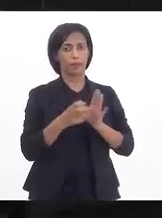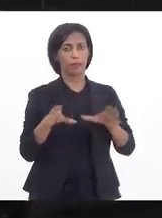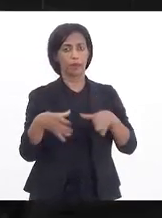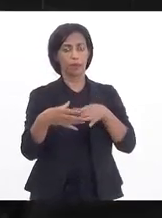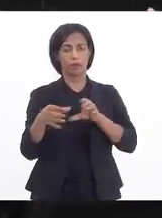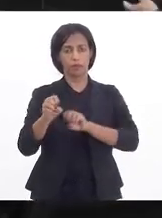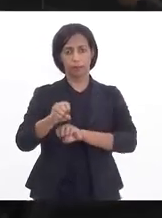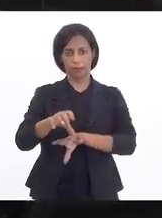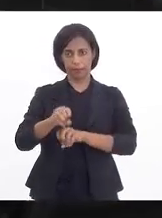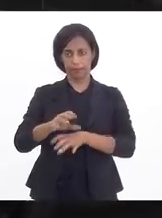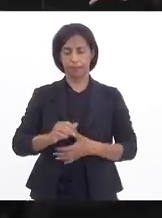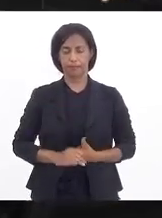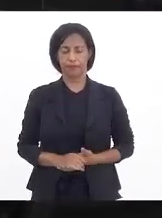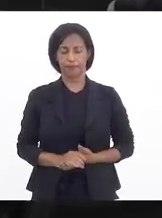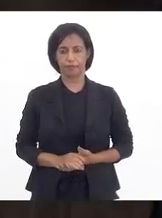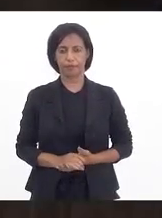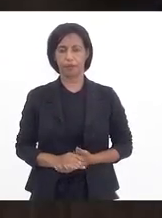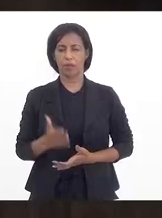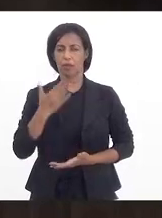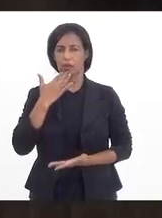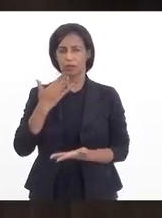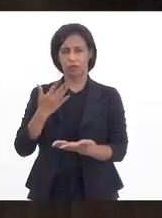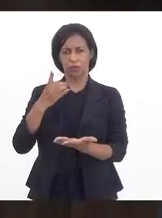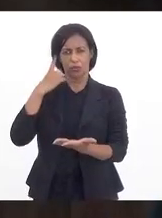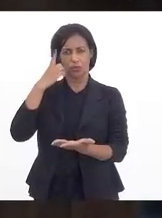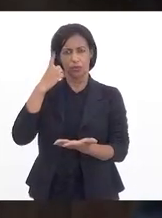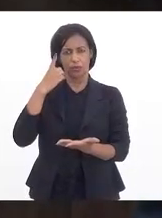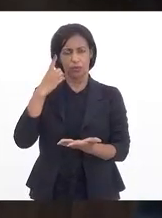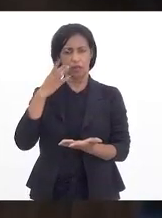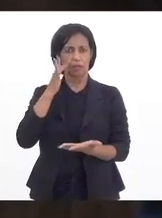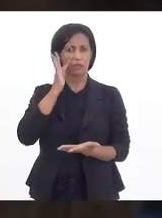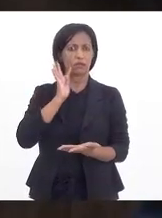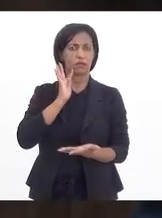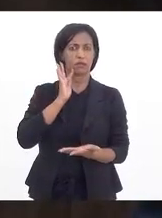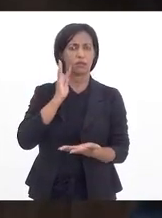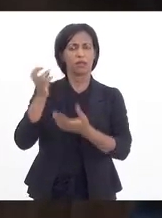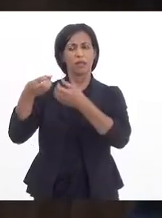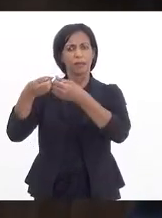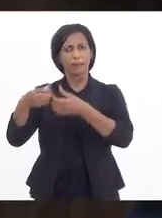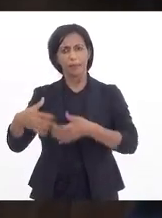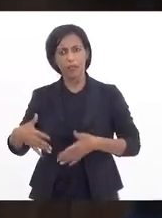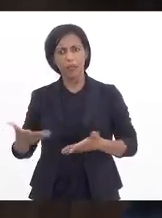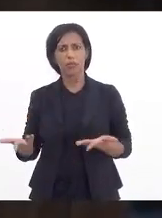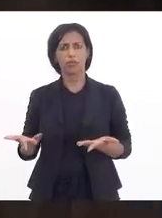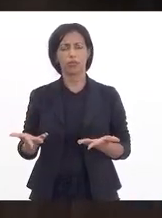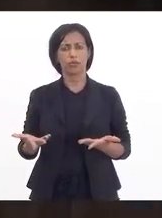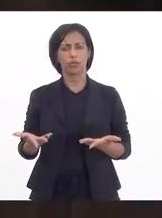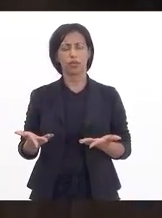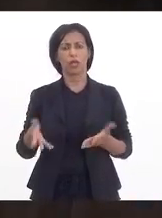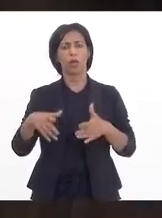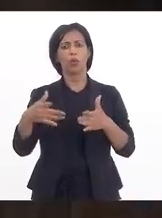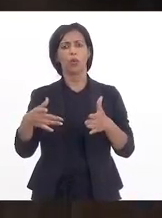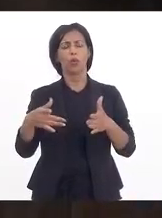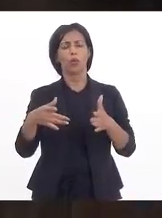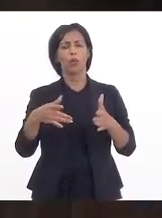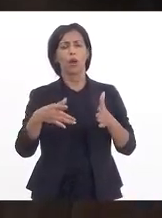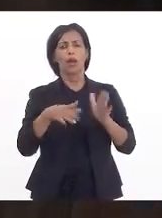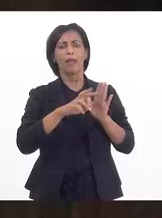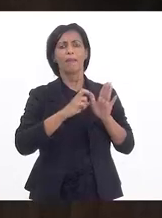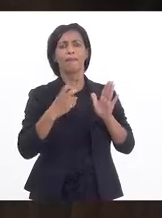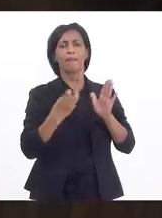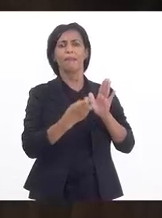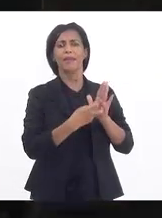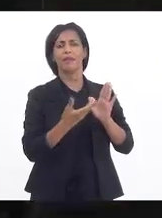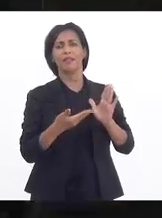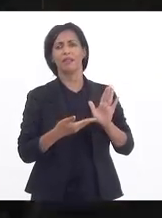comissão de educação eu queria solicitar o deputado Flávio serafini prejudica o qual o teor da emenda porque